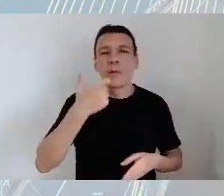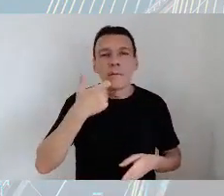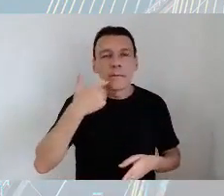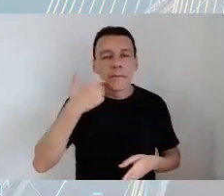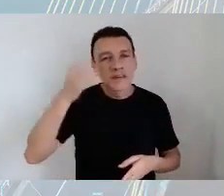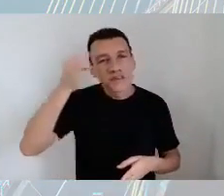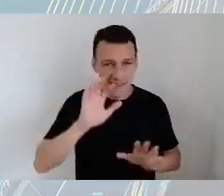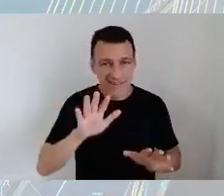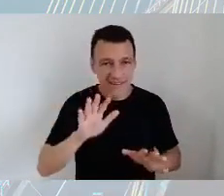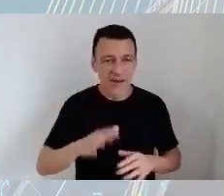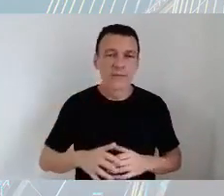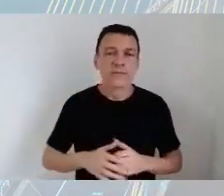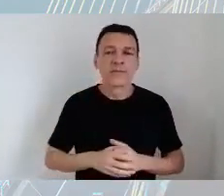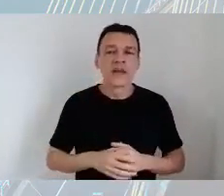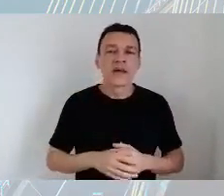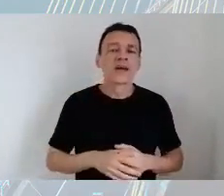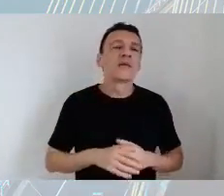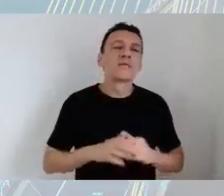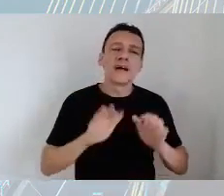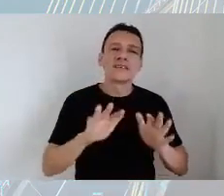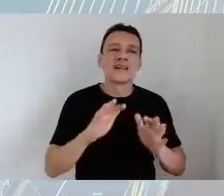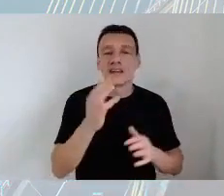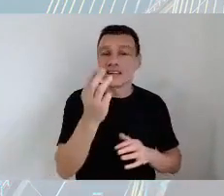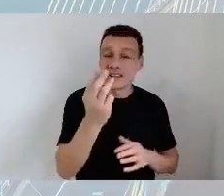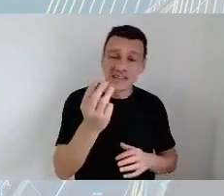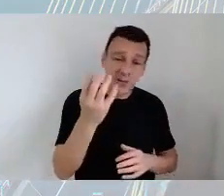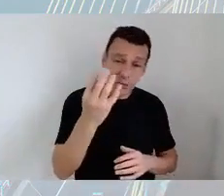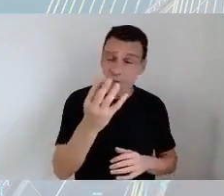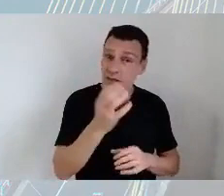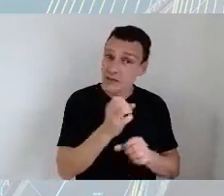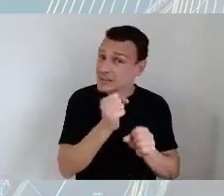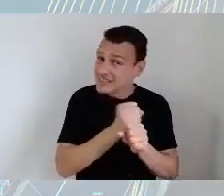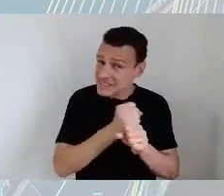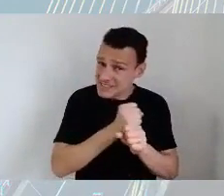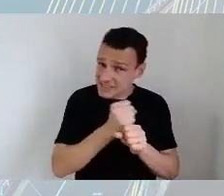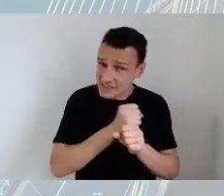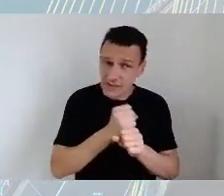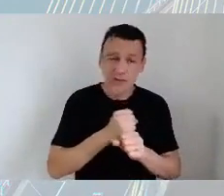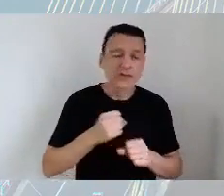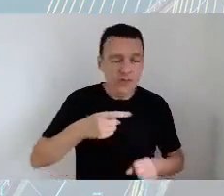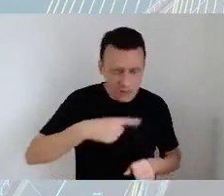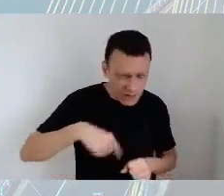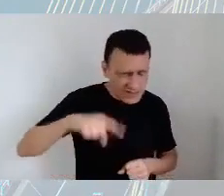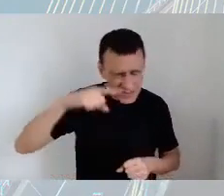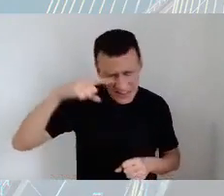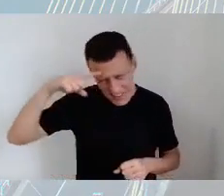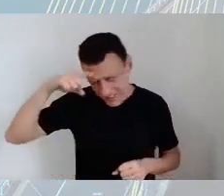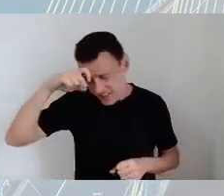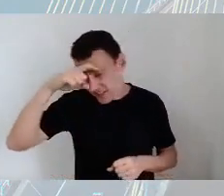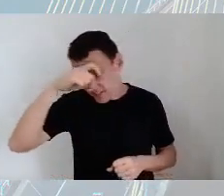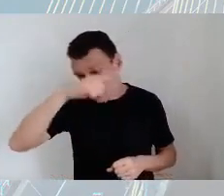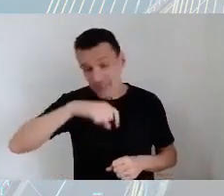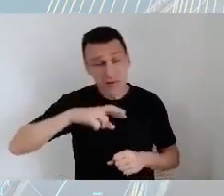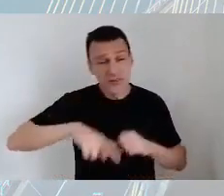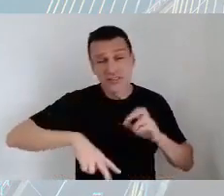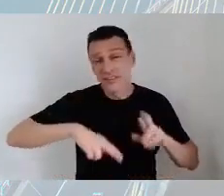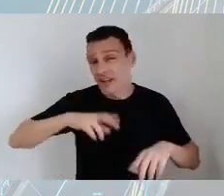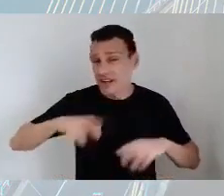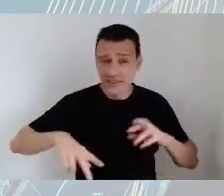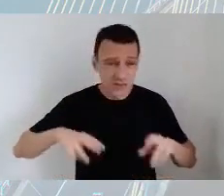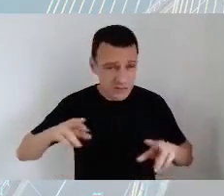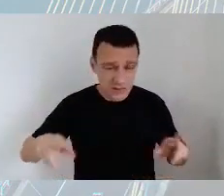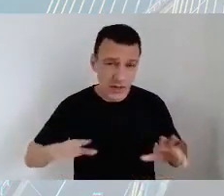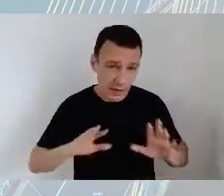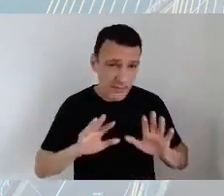Porém, ao longo desses 34 anos, nós já tivemos diversos desafios. E dentre esses desafios, os